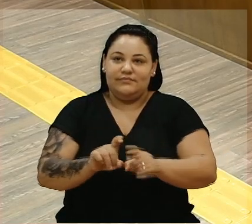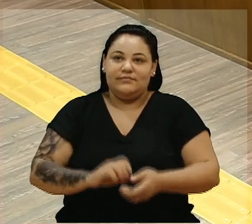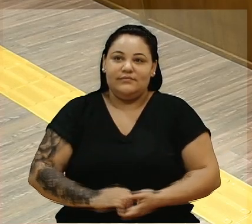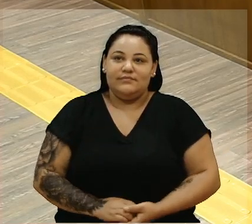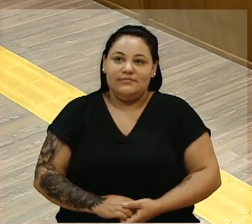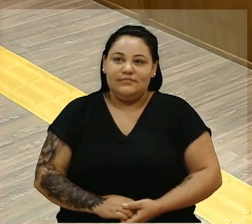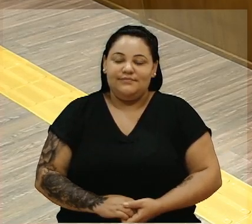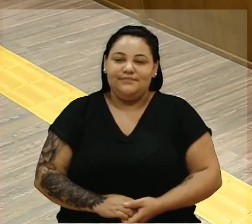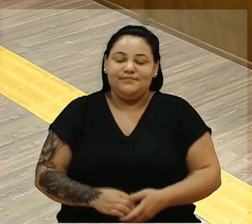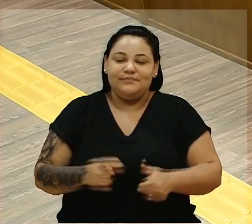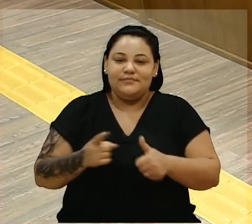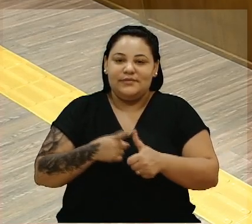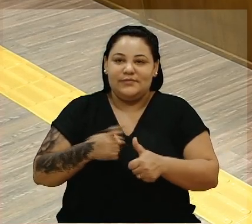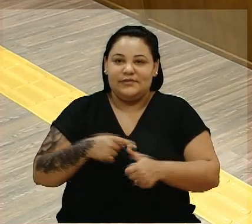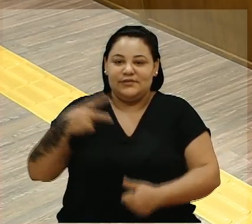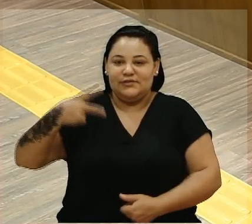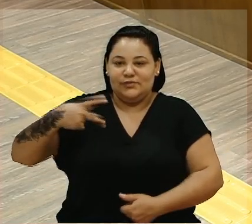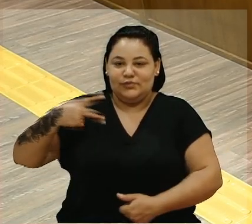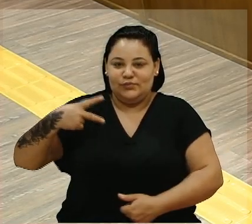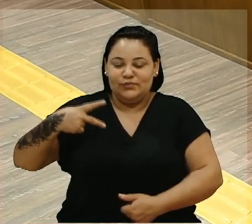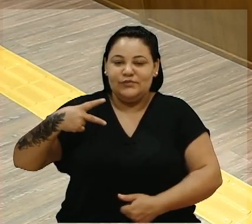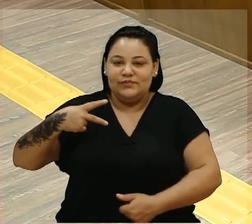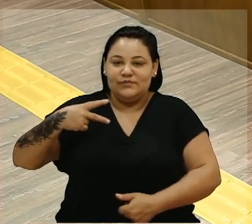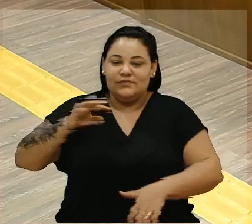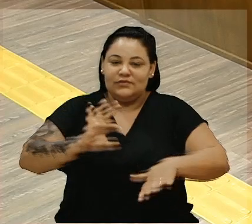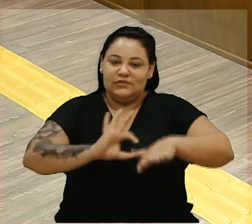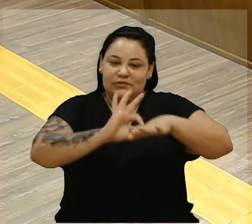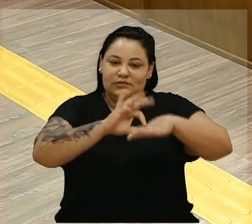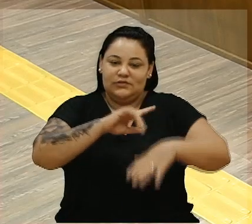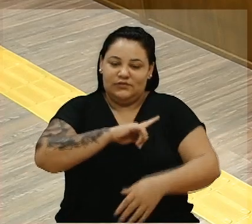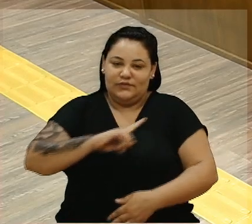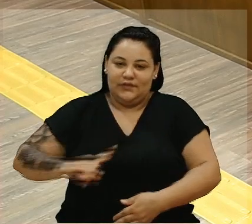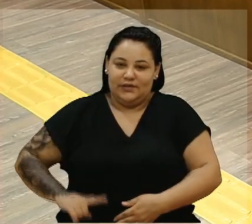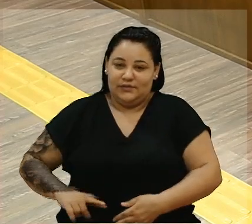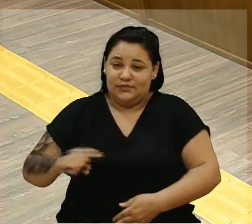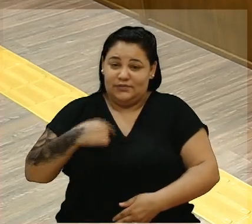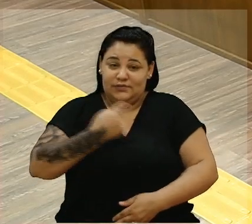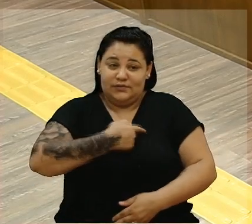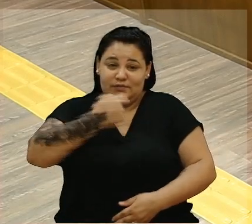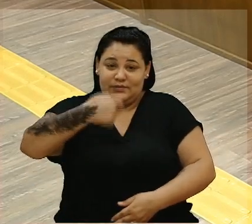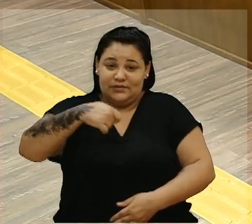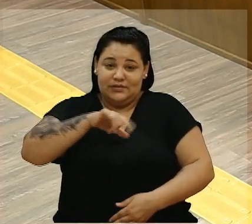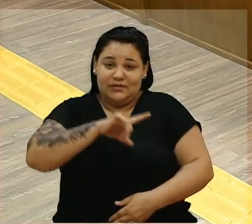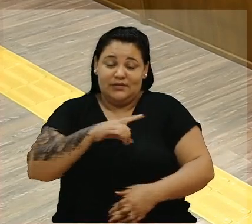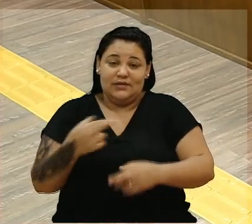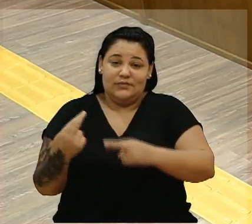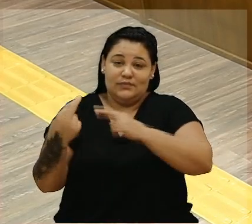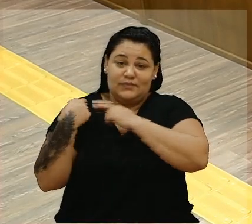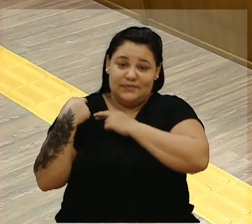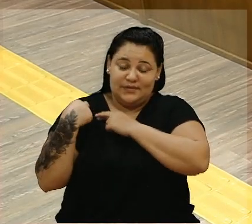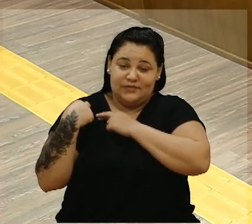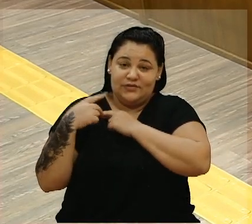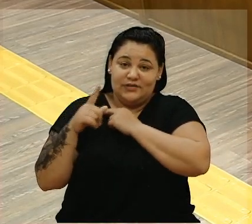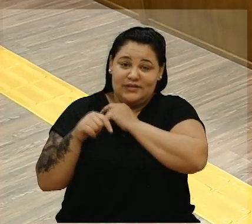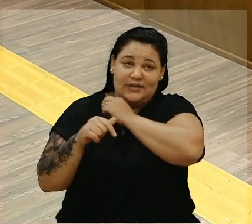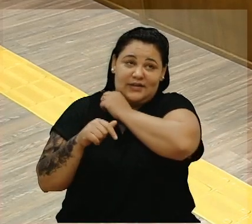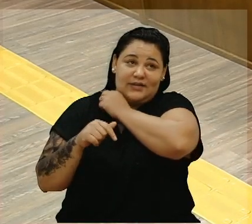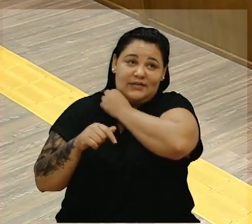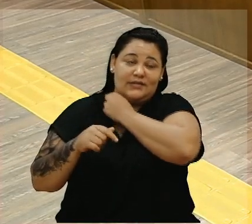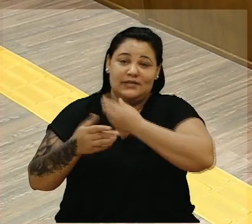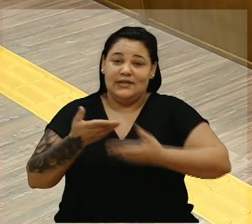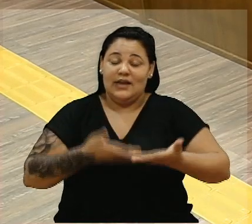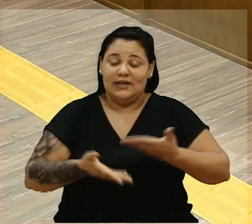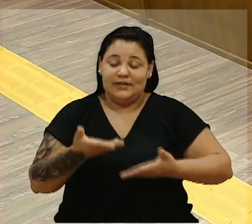Primeiro, como vice-líder do governo, a gente precisa ter uma responsabilidade, que é tratar